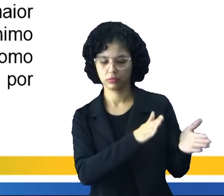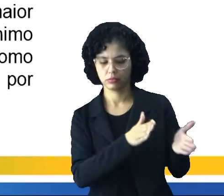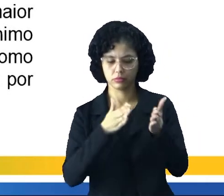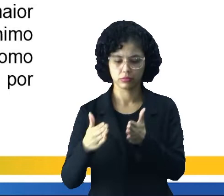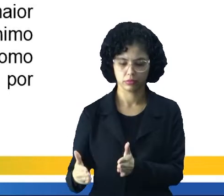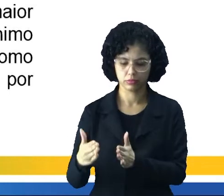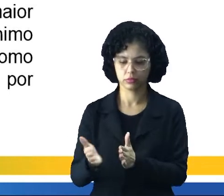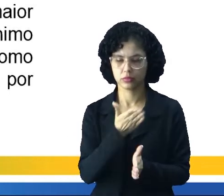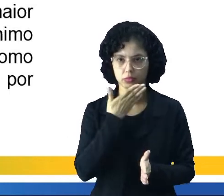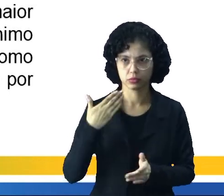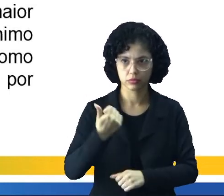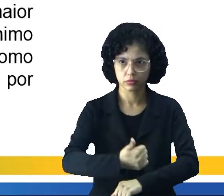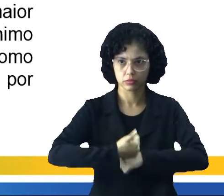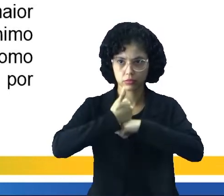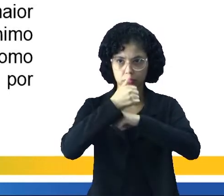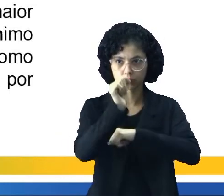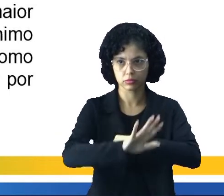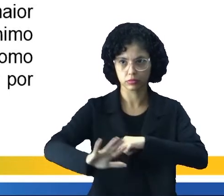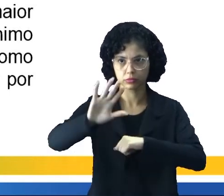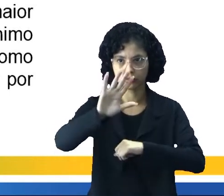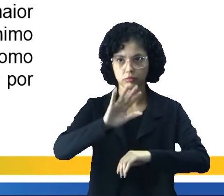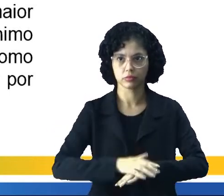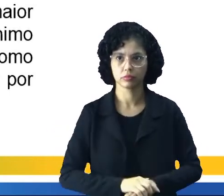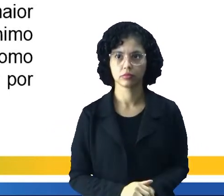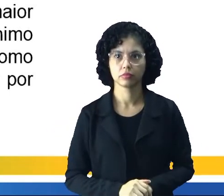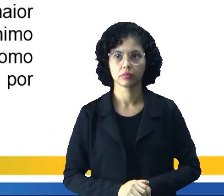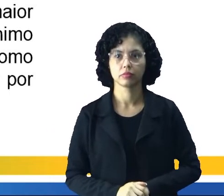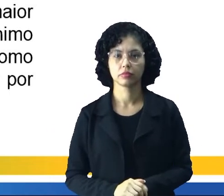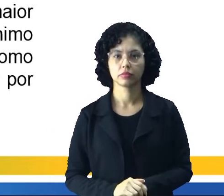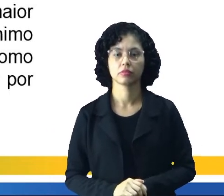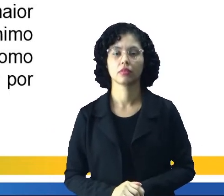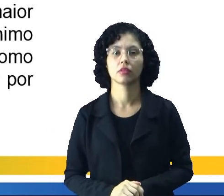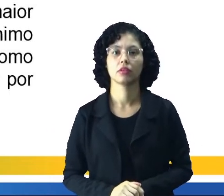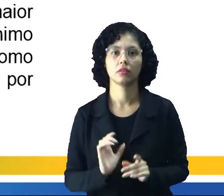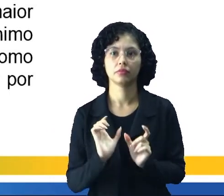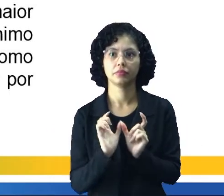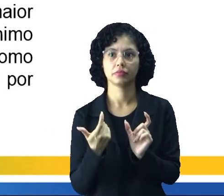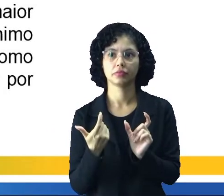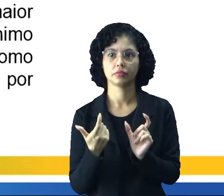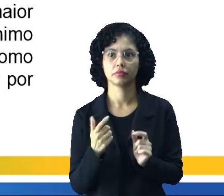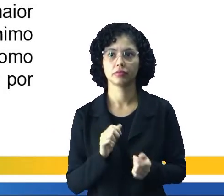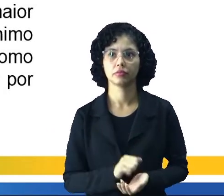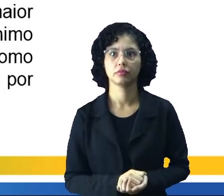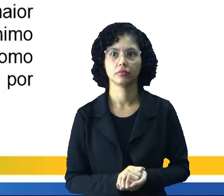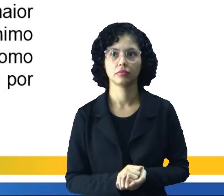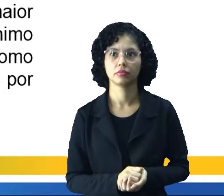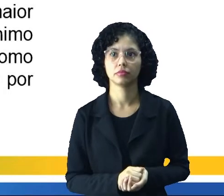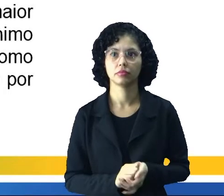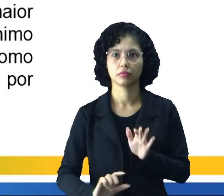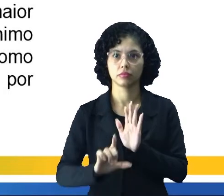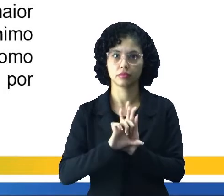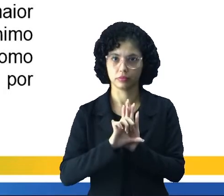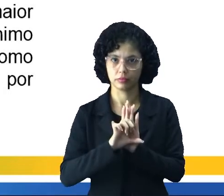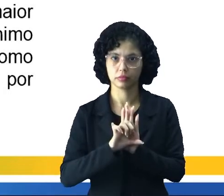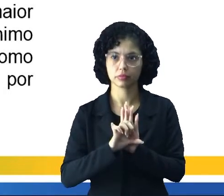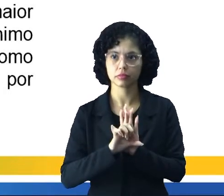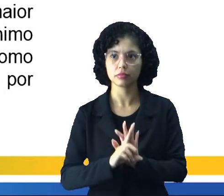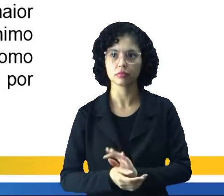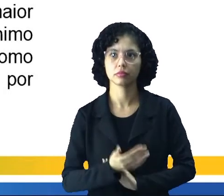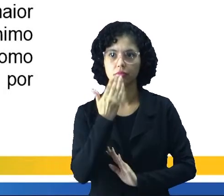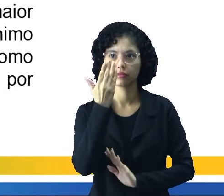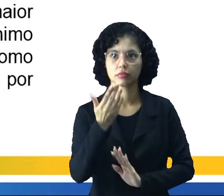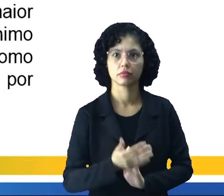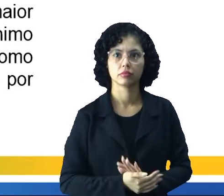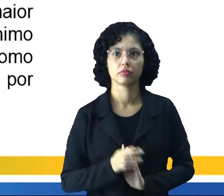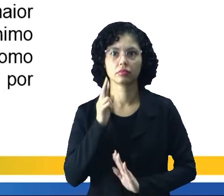parte para qualificar o todo, certo? E por outro sinônimo acrescido de um pronome, dessa lei, tá bom? Mais na